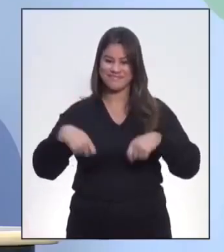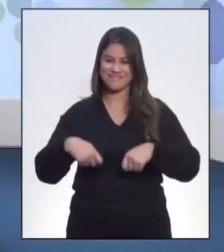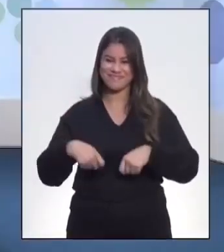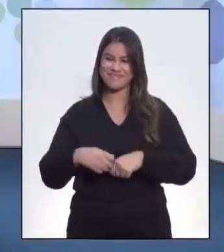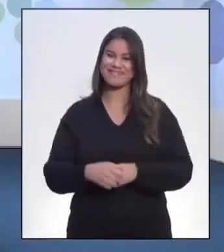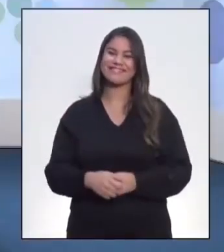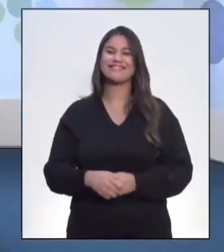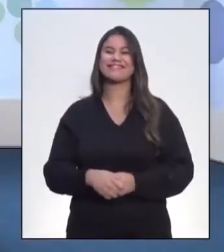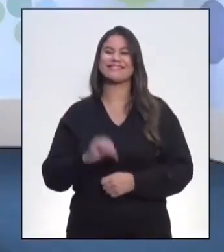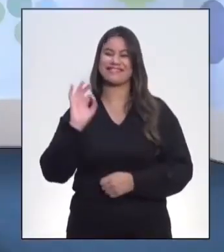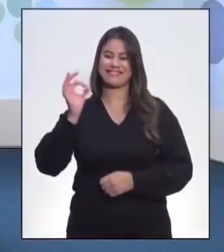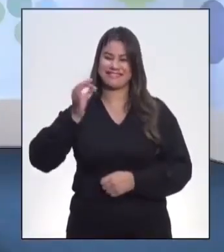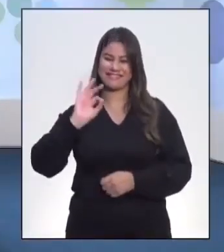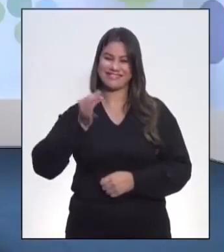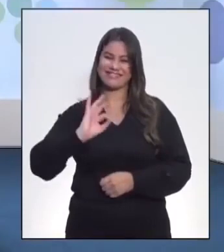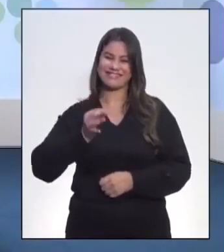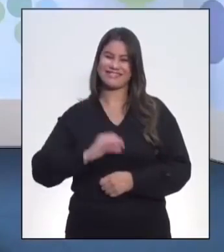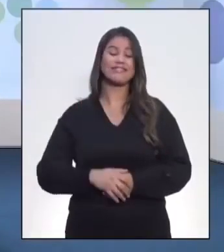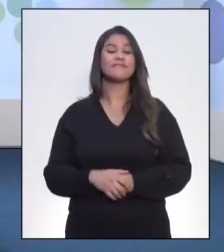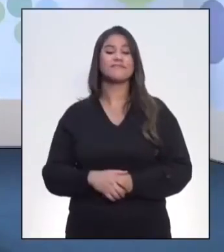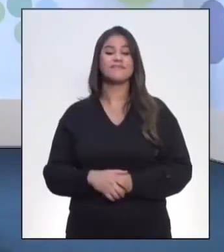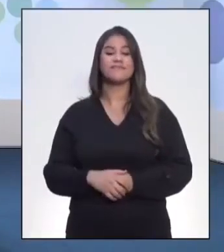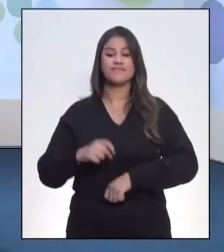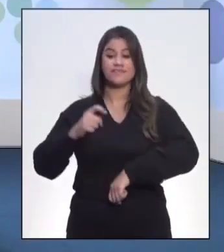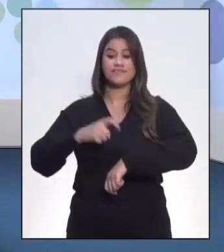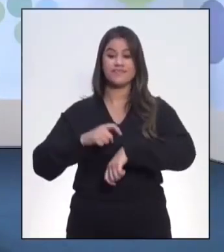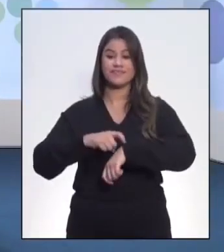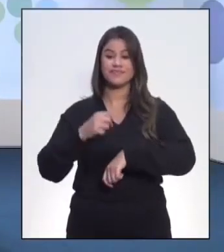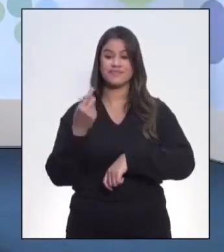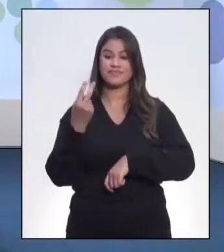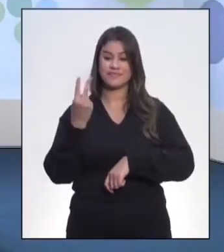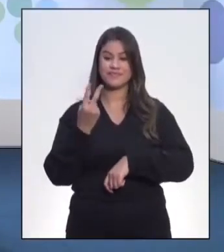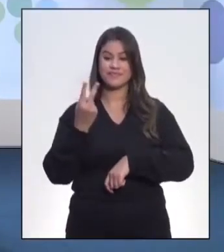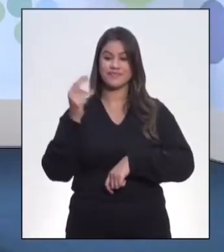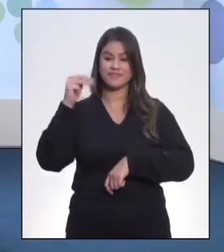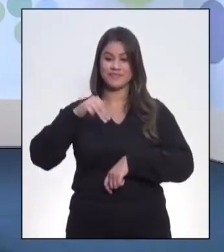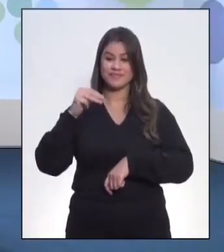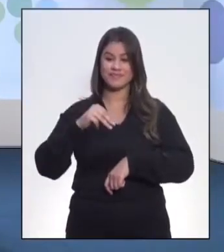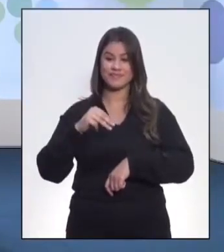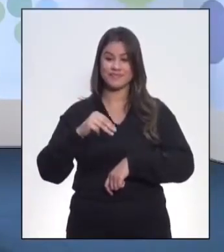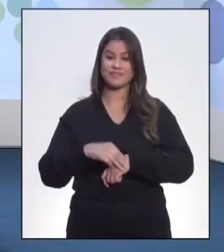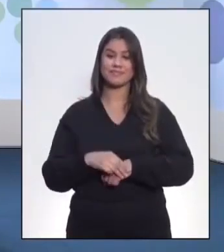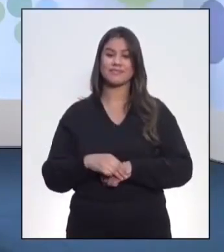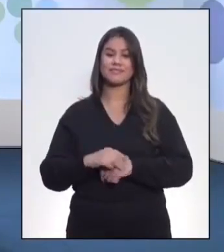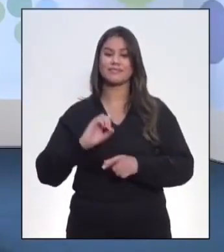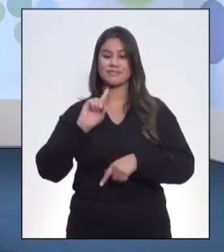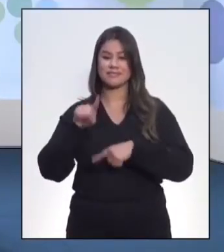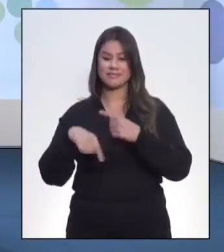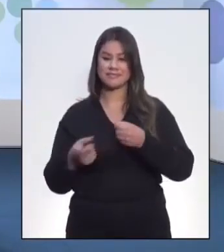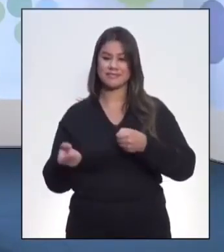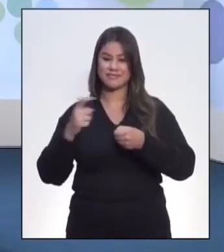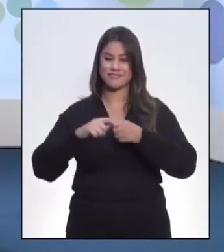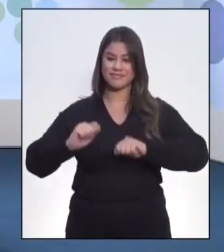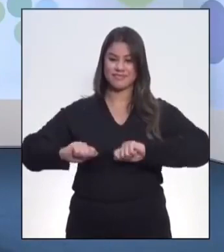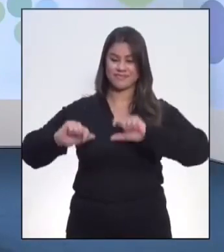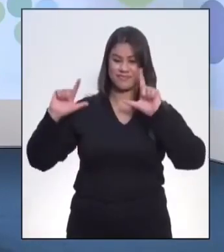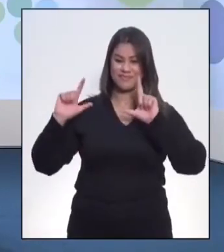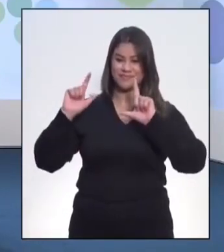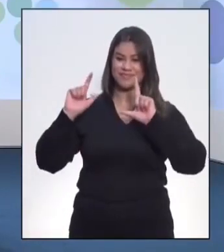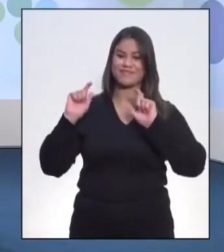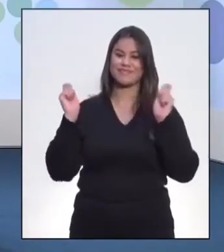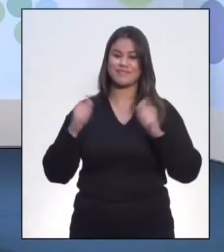Isso. Obrigado, diretor. Obrigada. Ok. 2 minutinhos para vocês e essa aí a gente vai resolver lá na lousa. Tudo